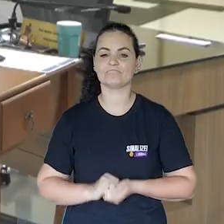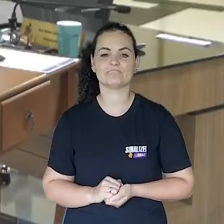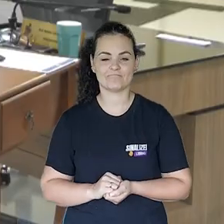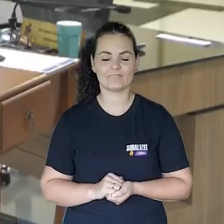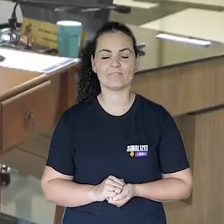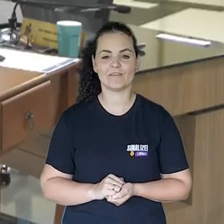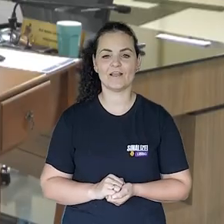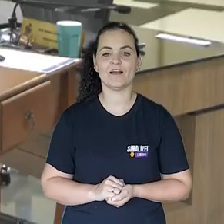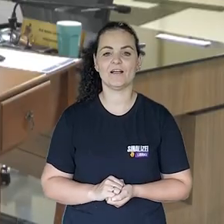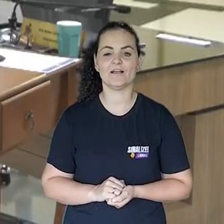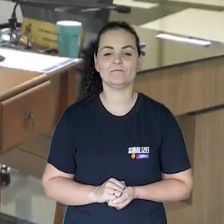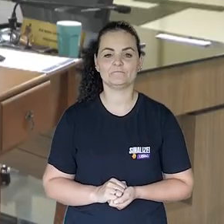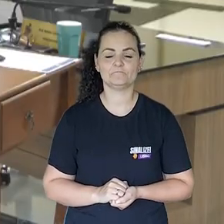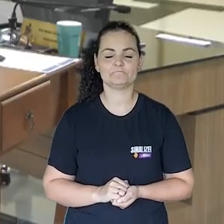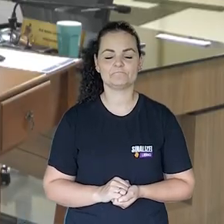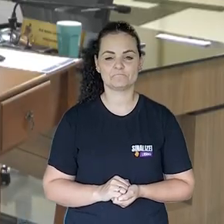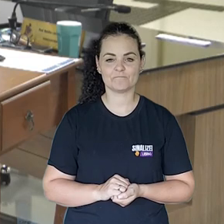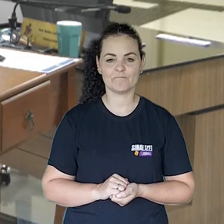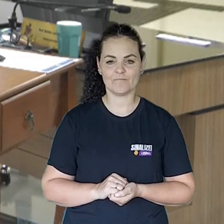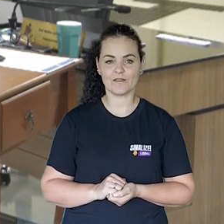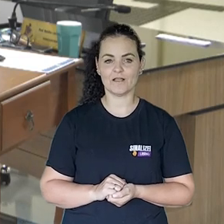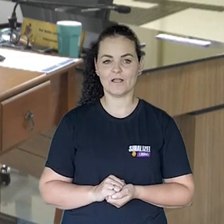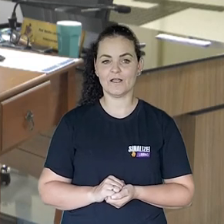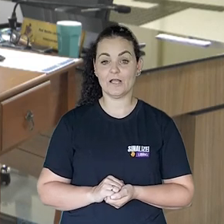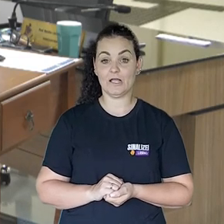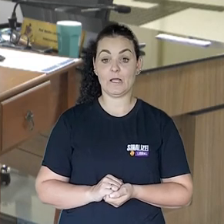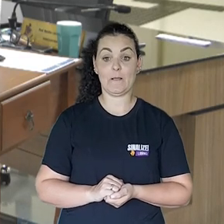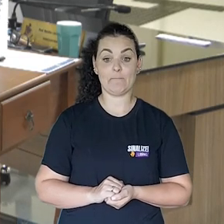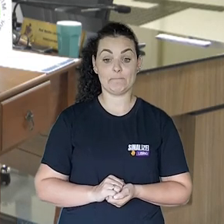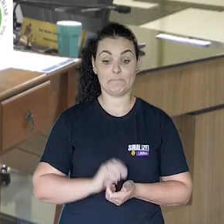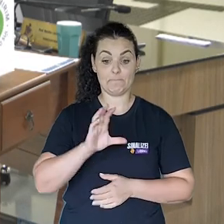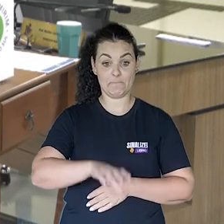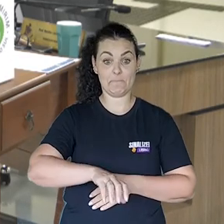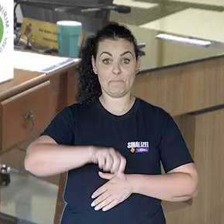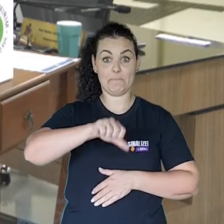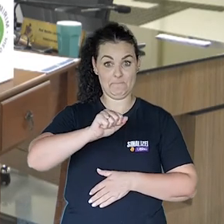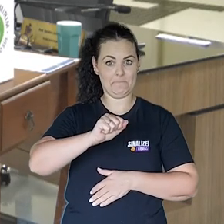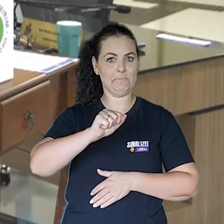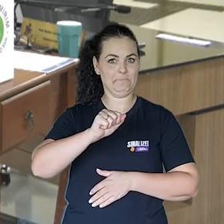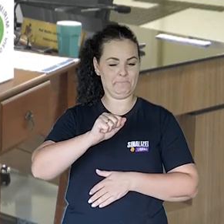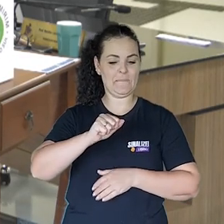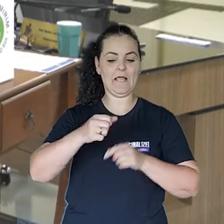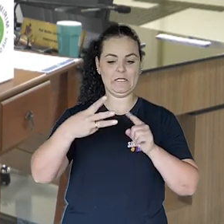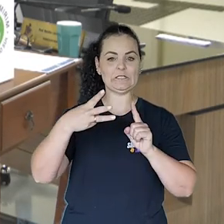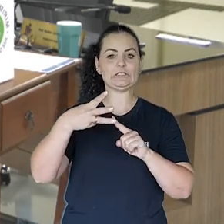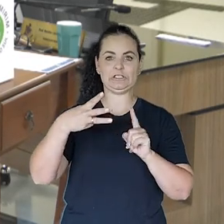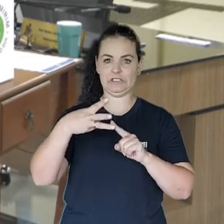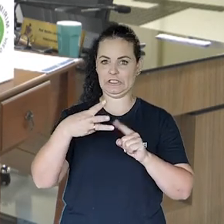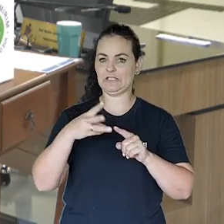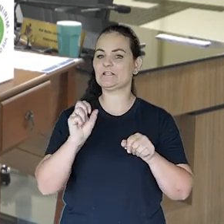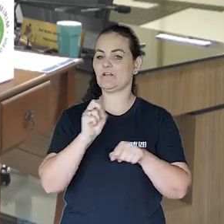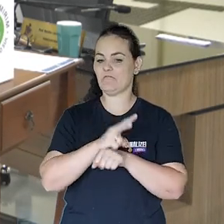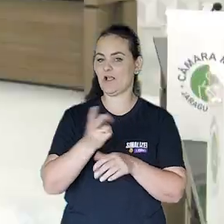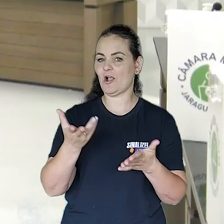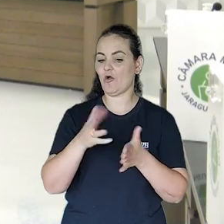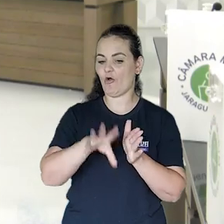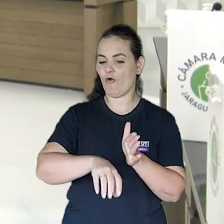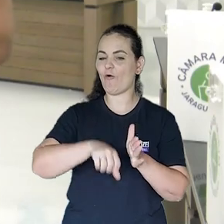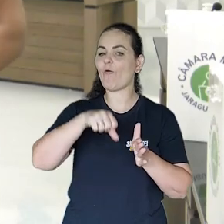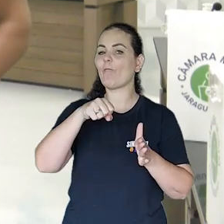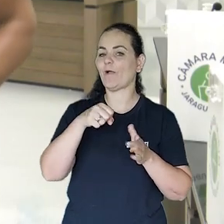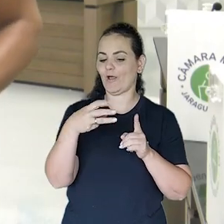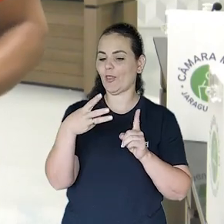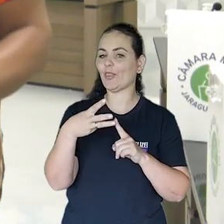os nomes das escolas estaduais. Vamos saber, então, qual é a última escola do estado que fará